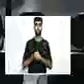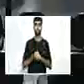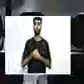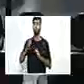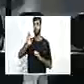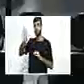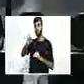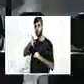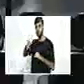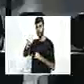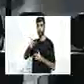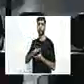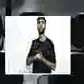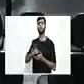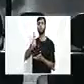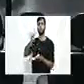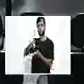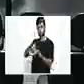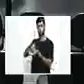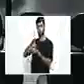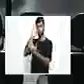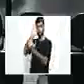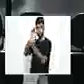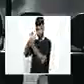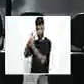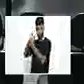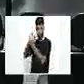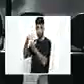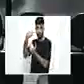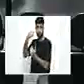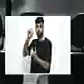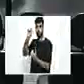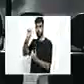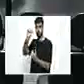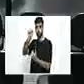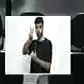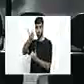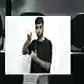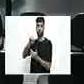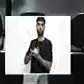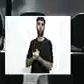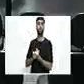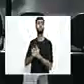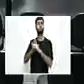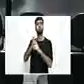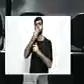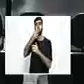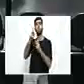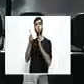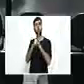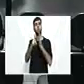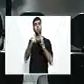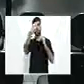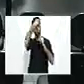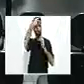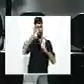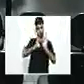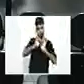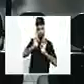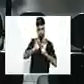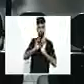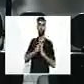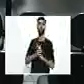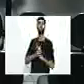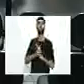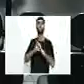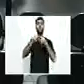senhor presidente realmente concordo com as palavras do Senhor Vereador Sávio José é uma boa iniciativa vindo do executivo